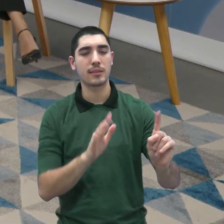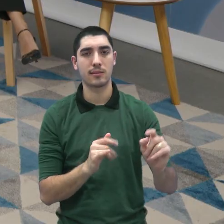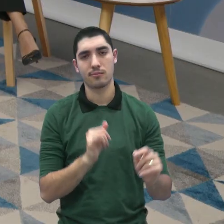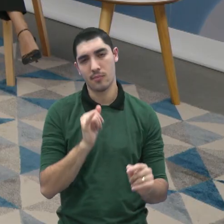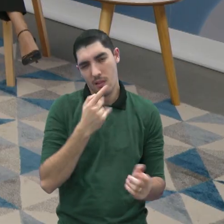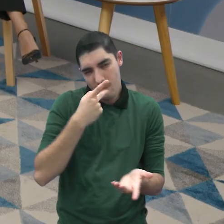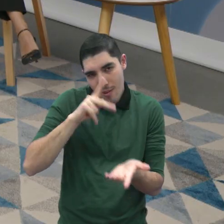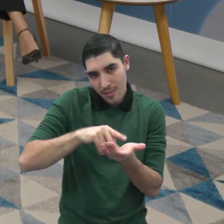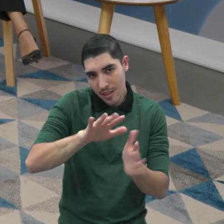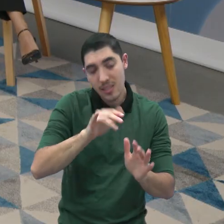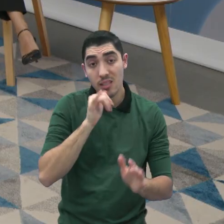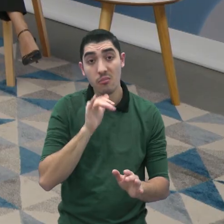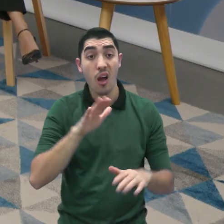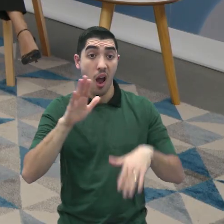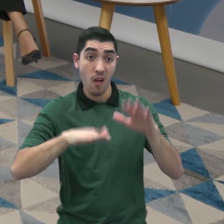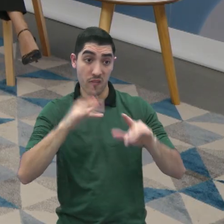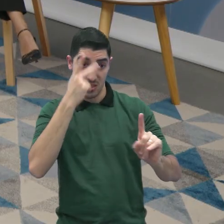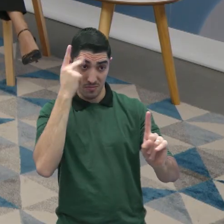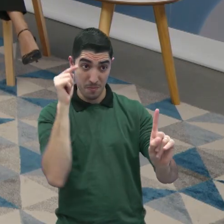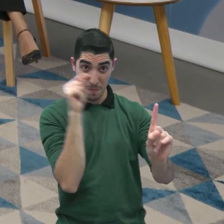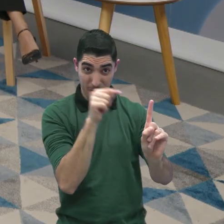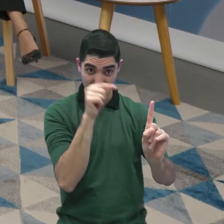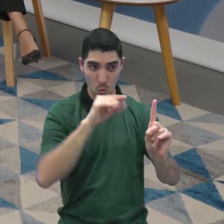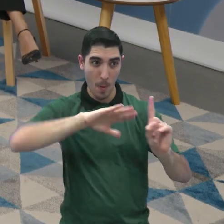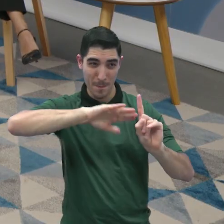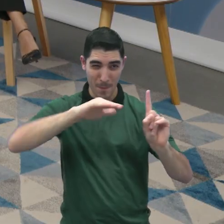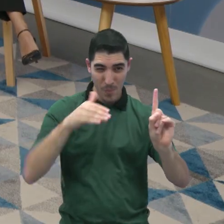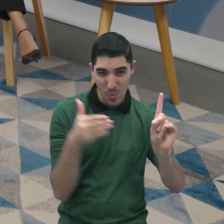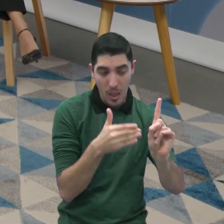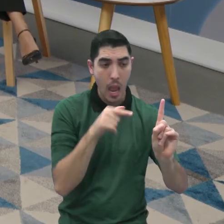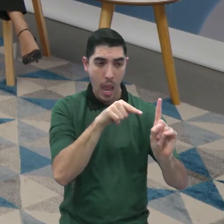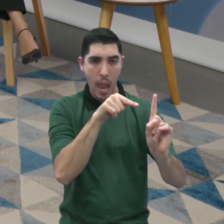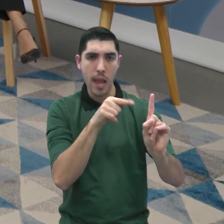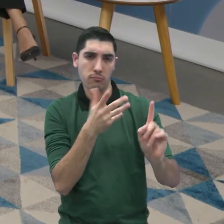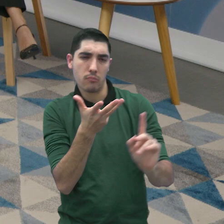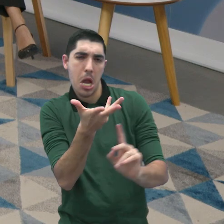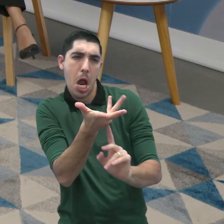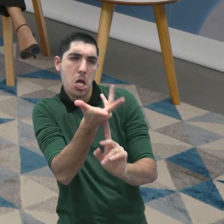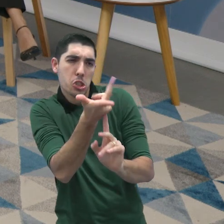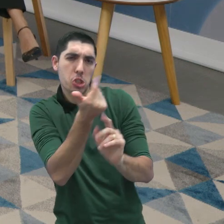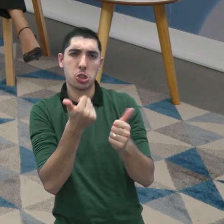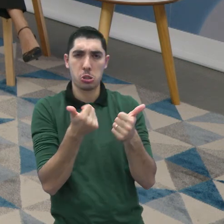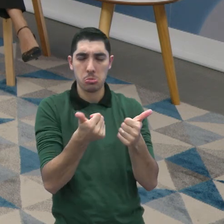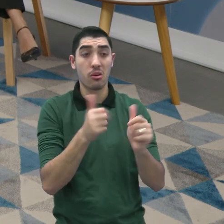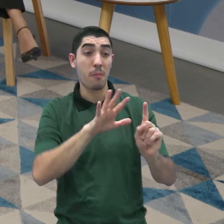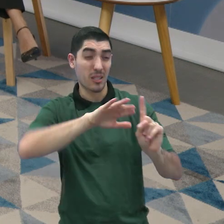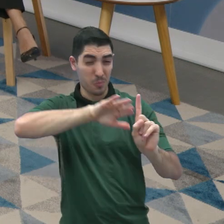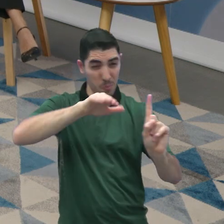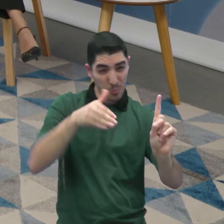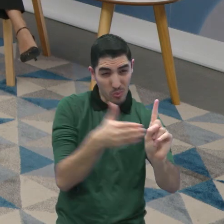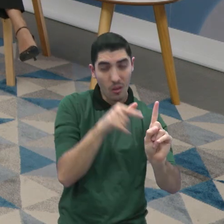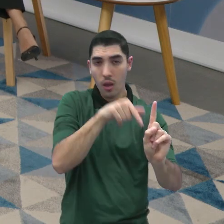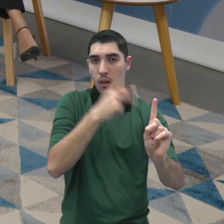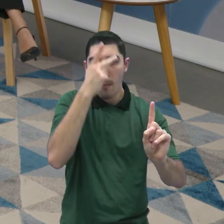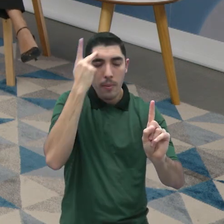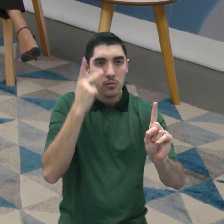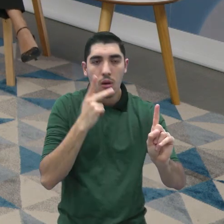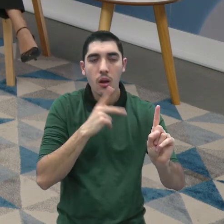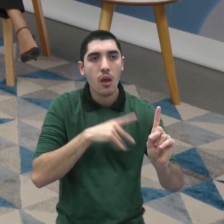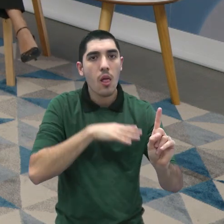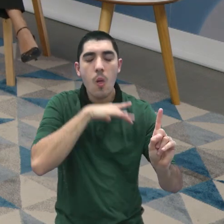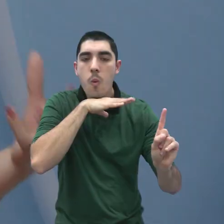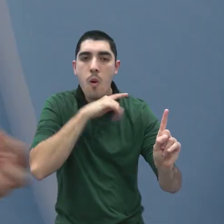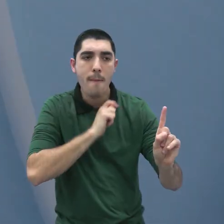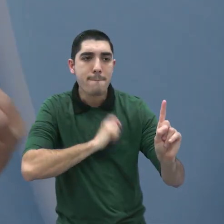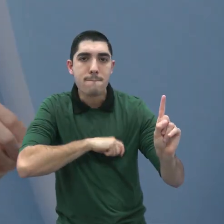Vamos falar a verdade aqui. Às vezes a pessoa, né, aquele artista, ele é insuportável, um completo babaca, por